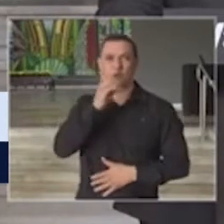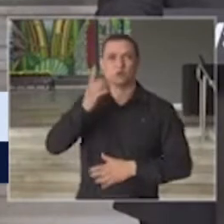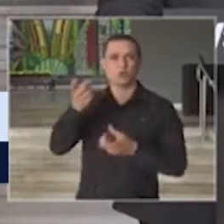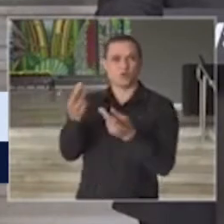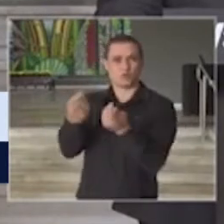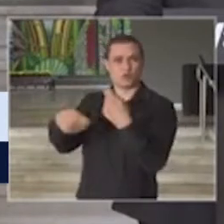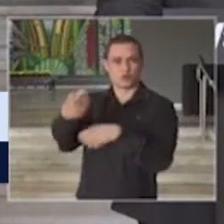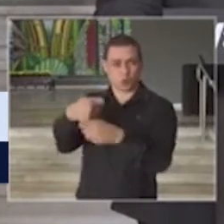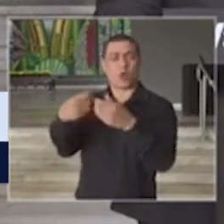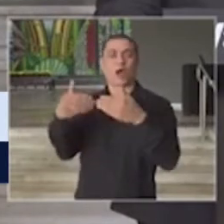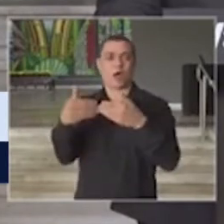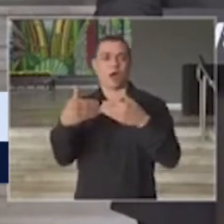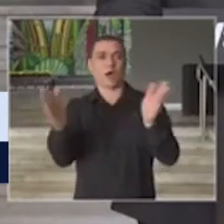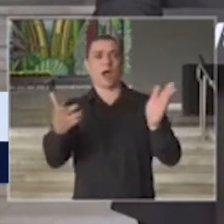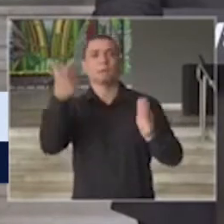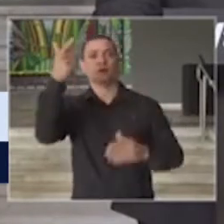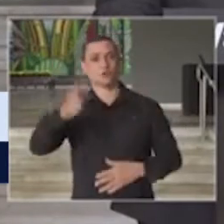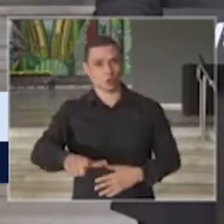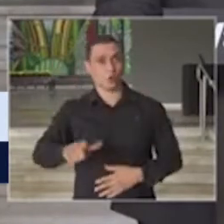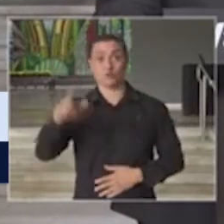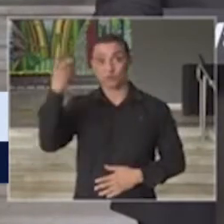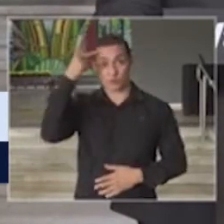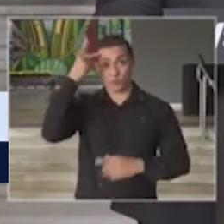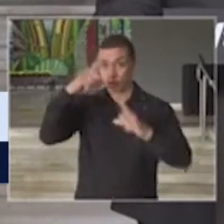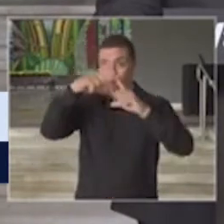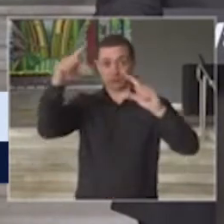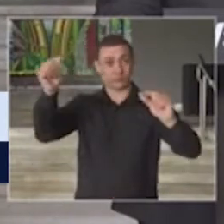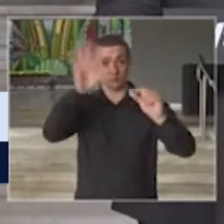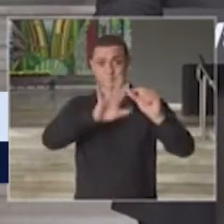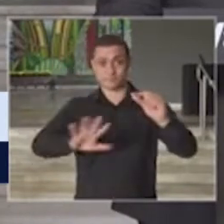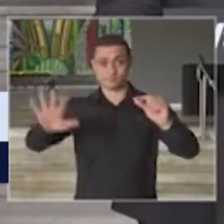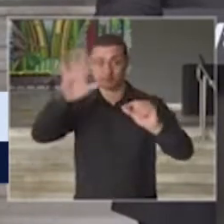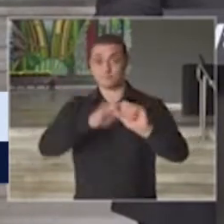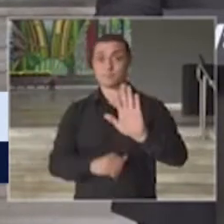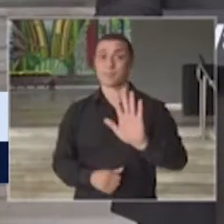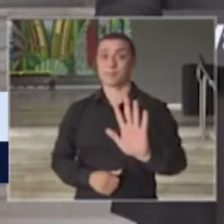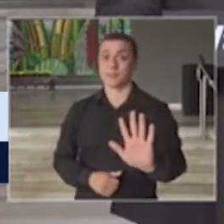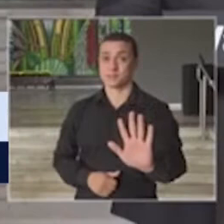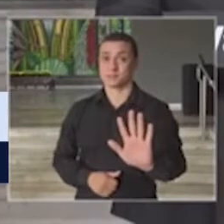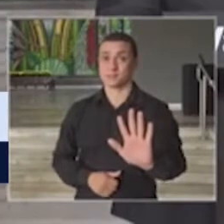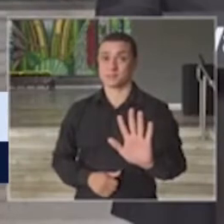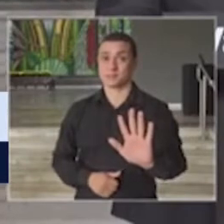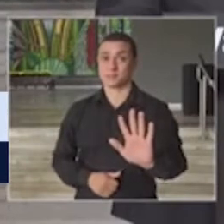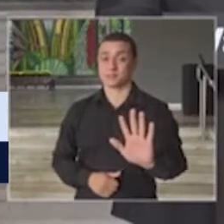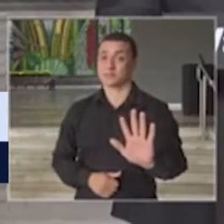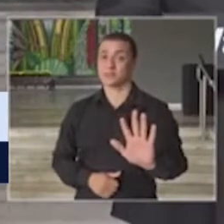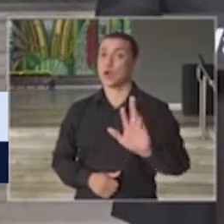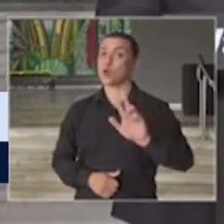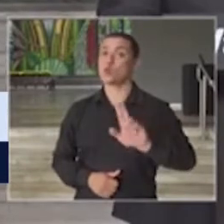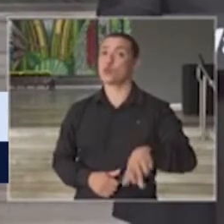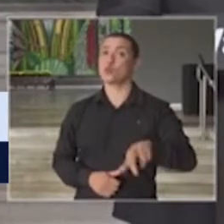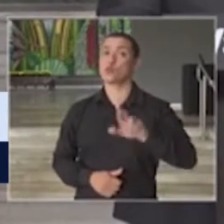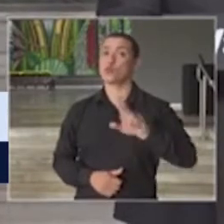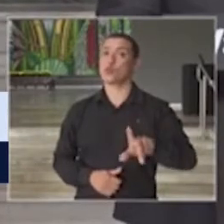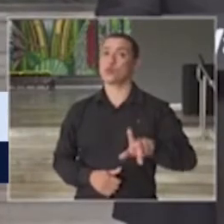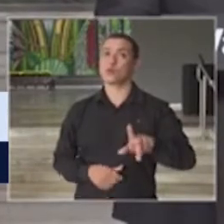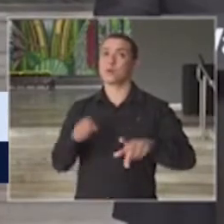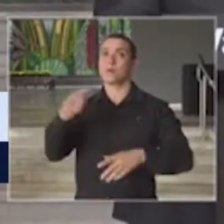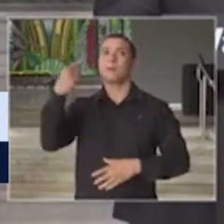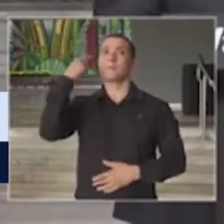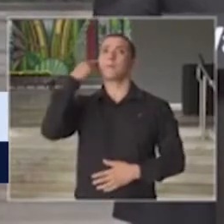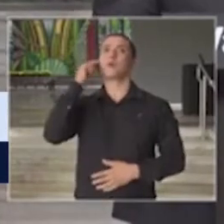sejam retomadas em todo o estado de São Paulo. Isto, porém, não deve